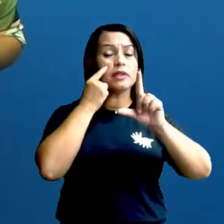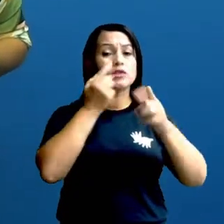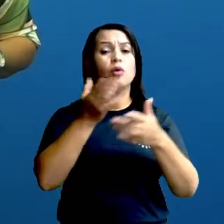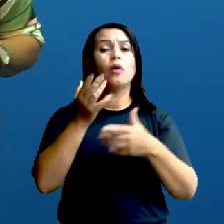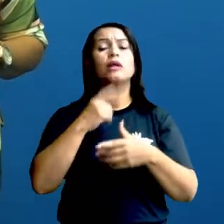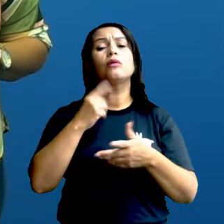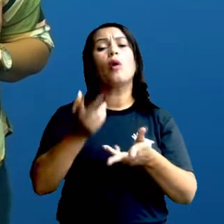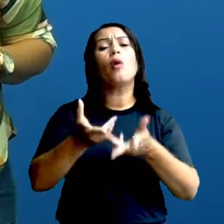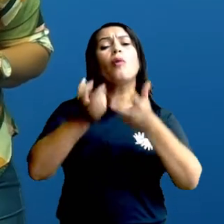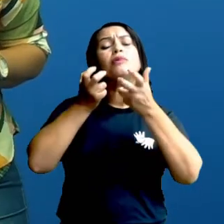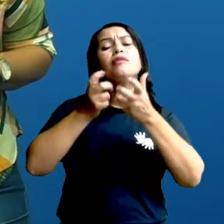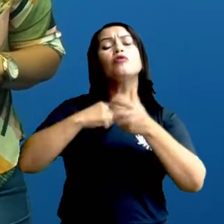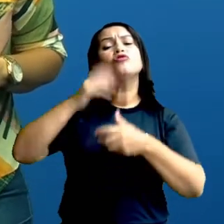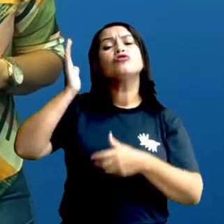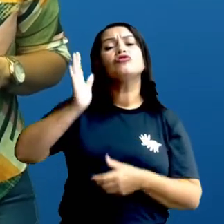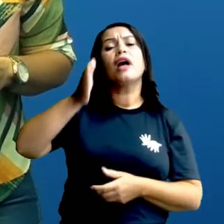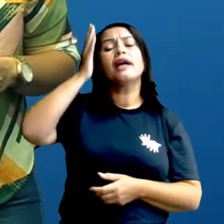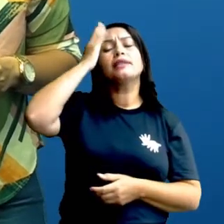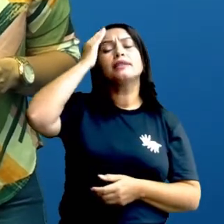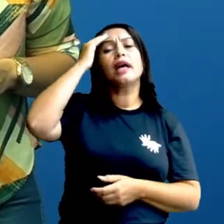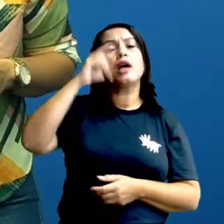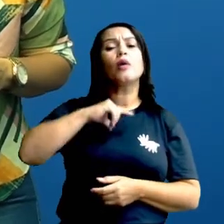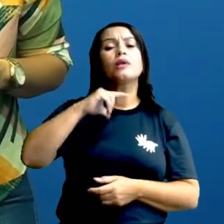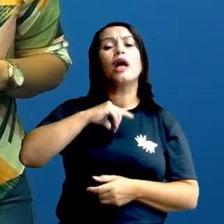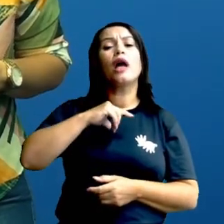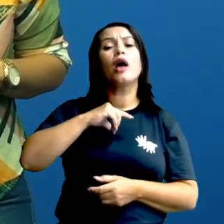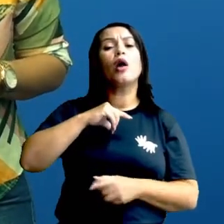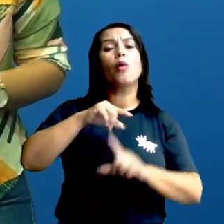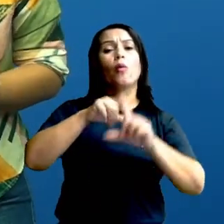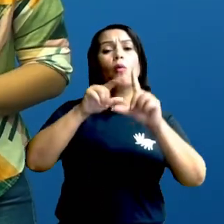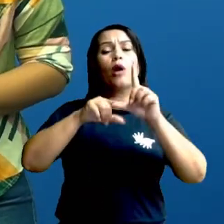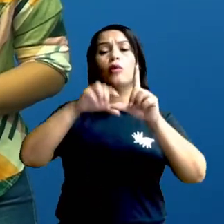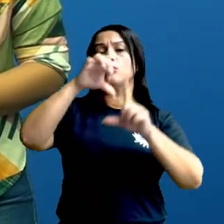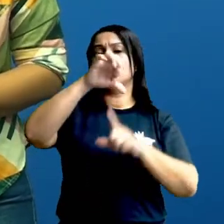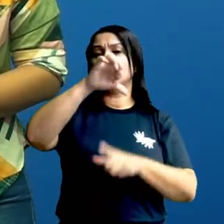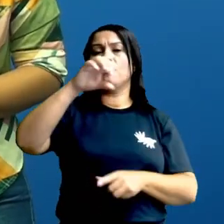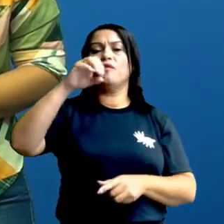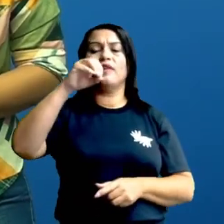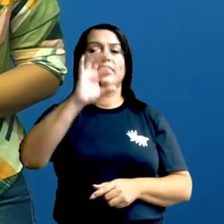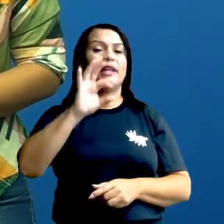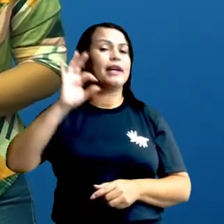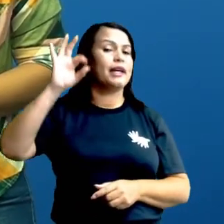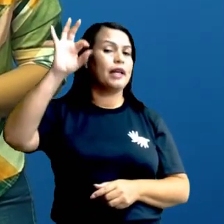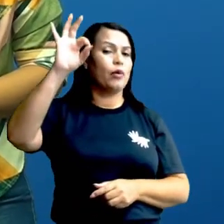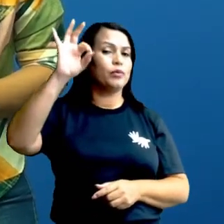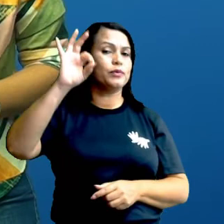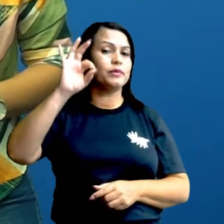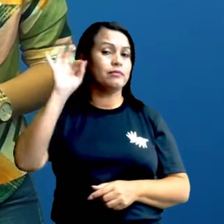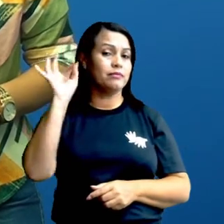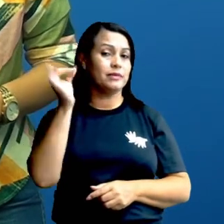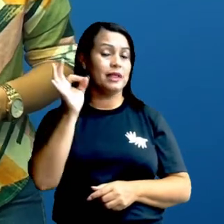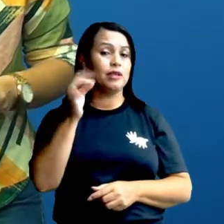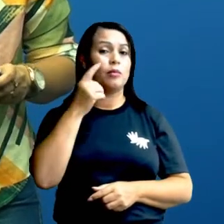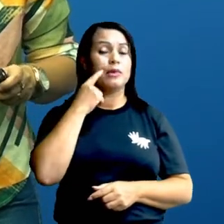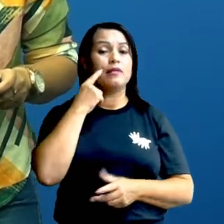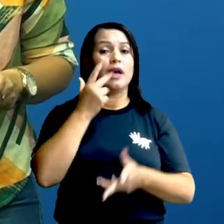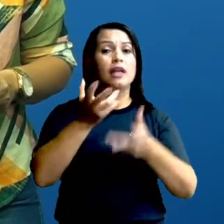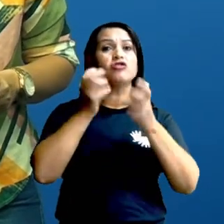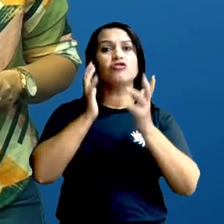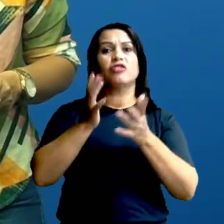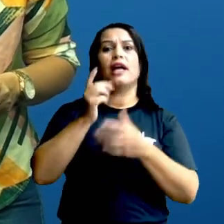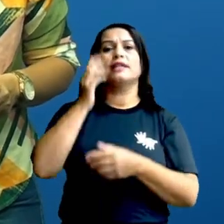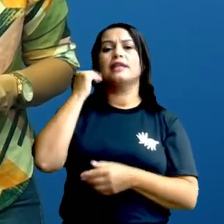observar eu já sei que ali eu tenho um ângulo que de 90 graus tá certo então ao